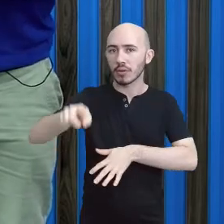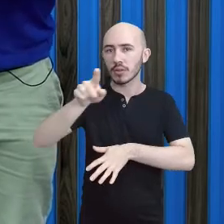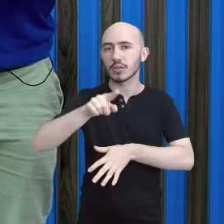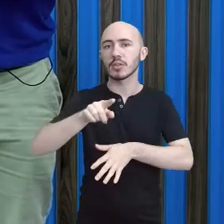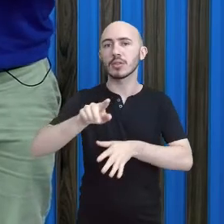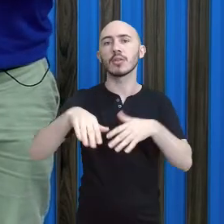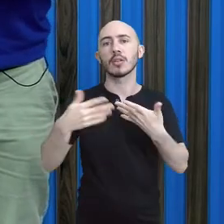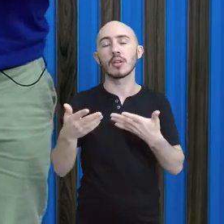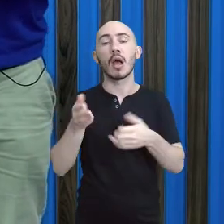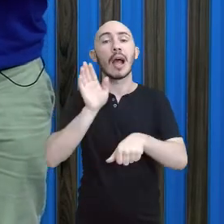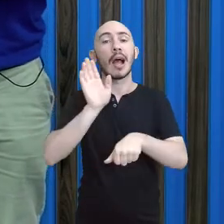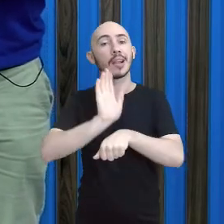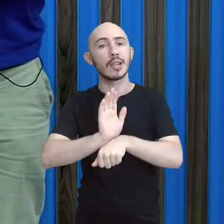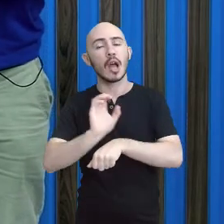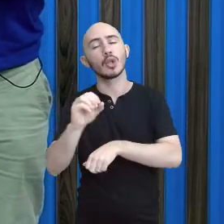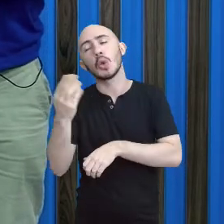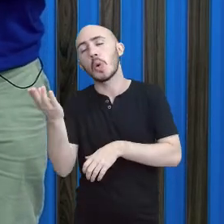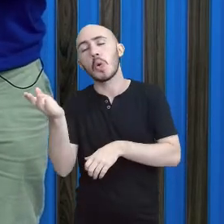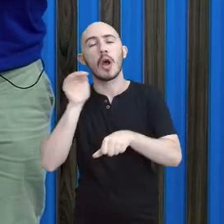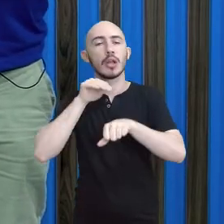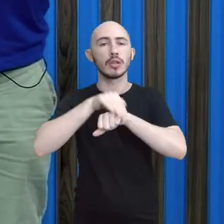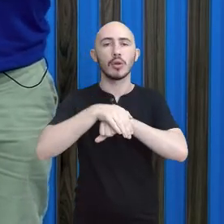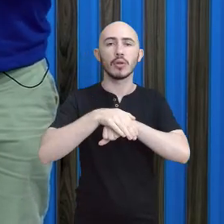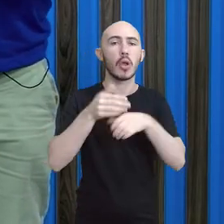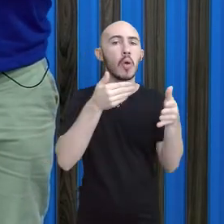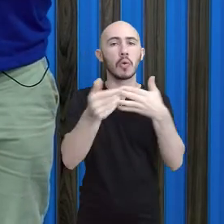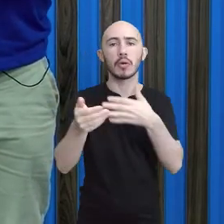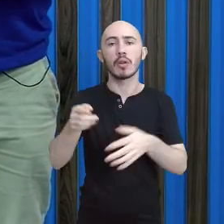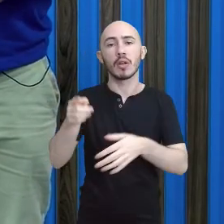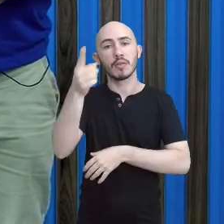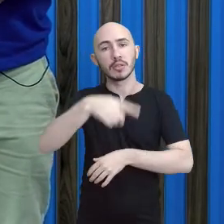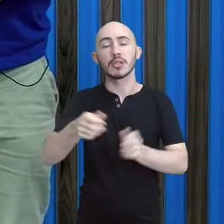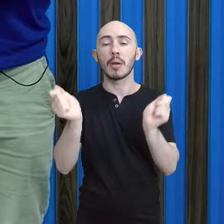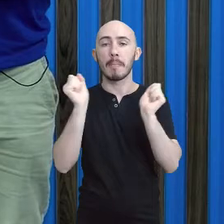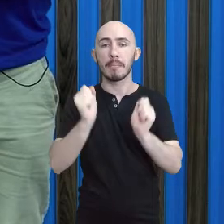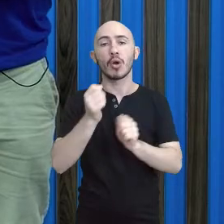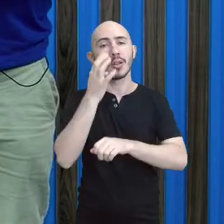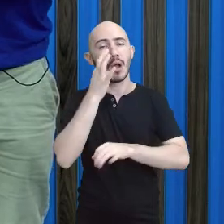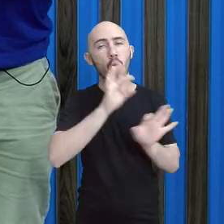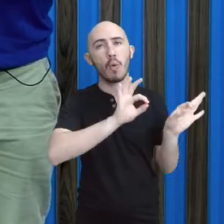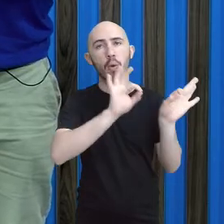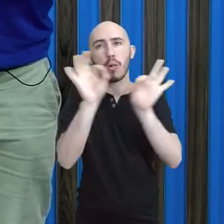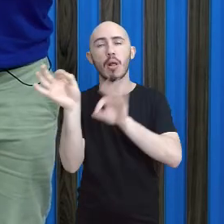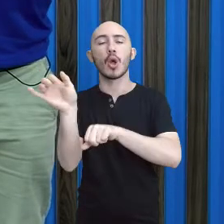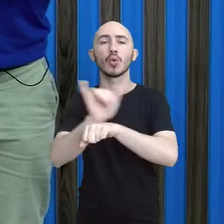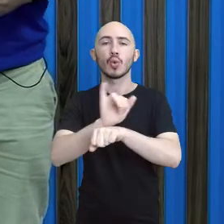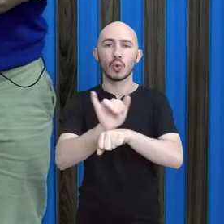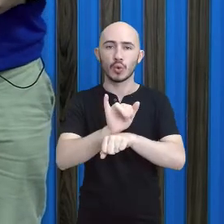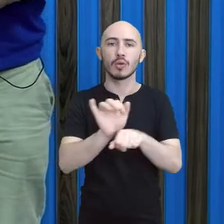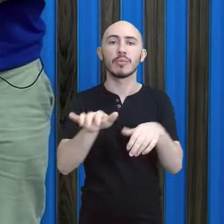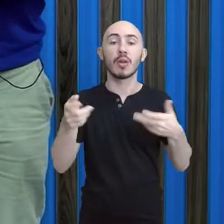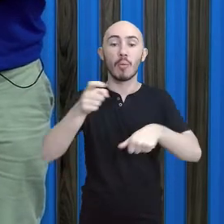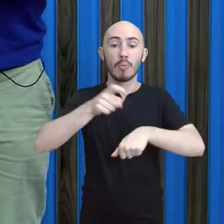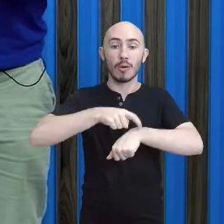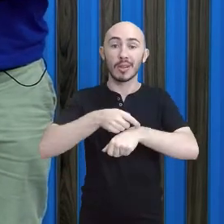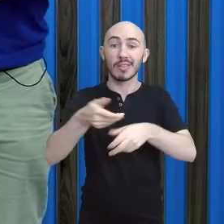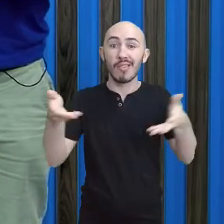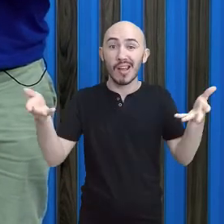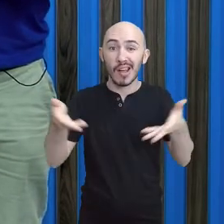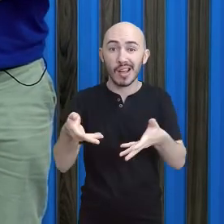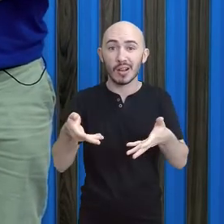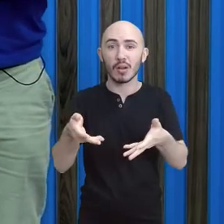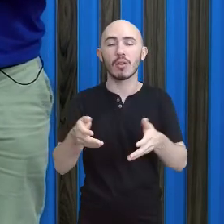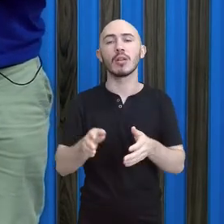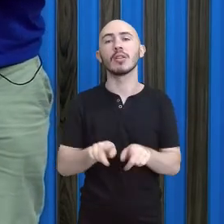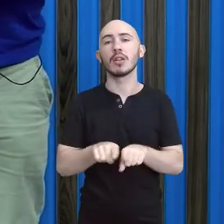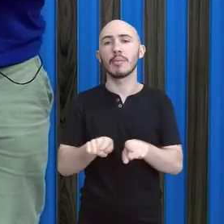À tarde, à noite, qualquer hora, vocês podem ver a reprise no YouTube, né? E nesse exato momento, o nosso